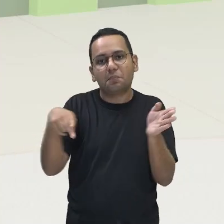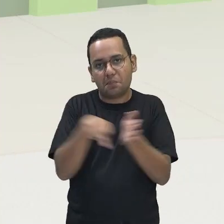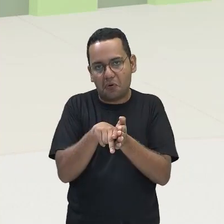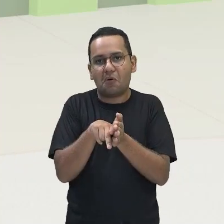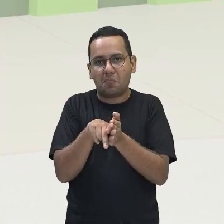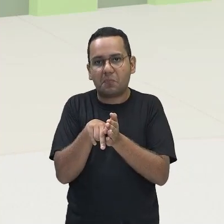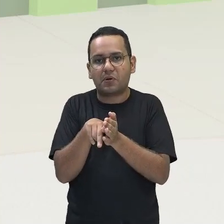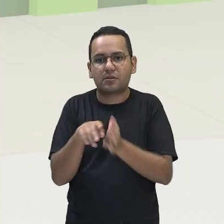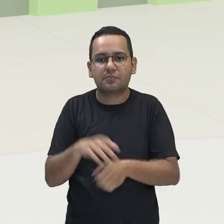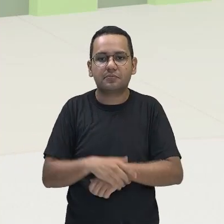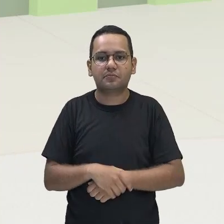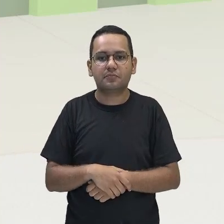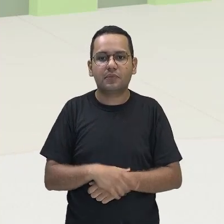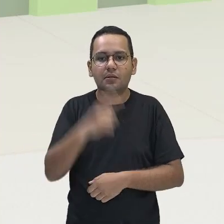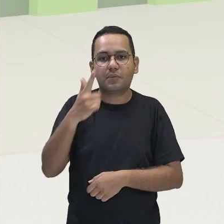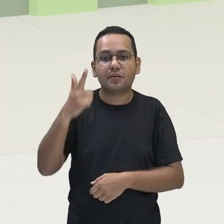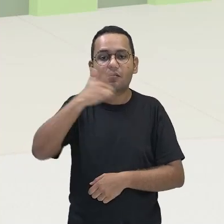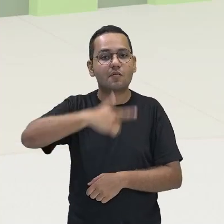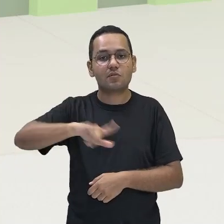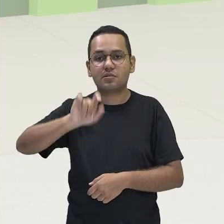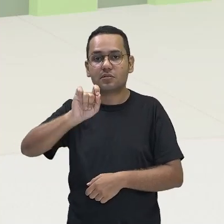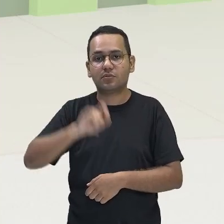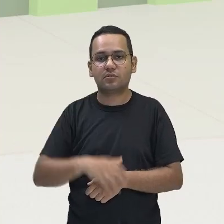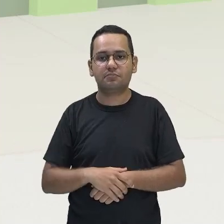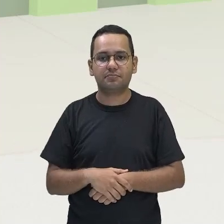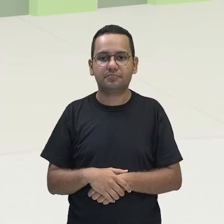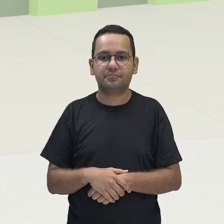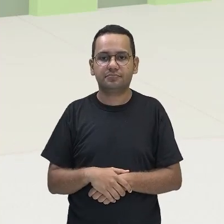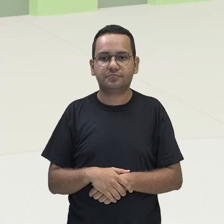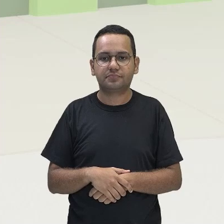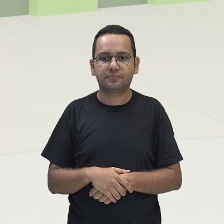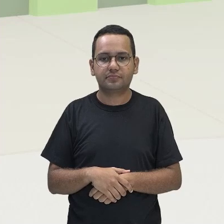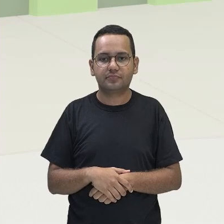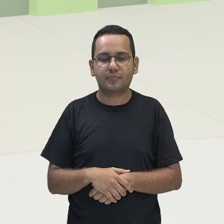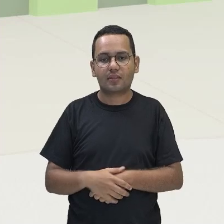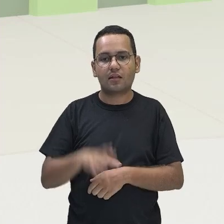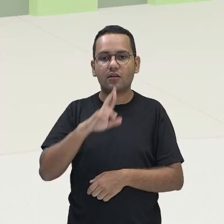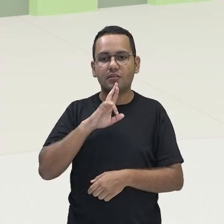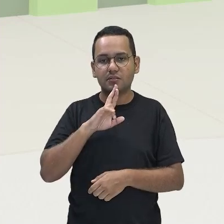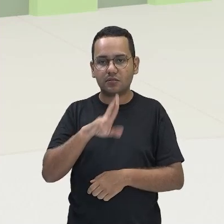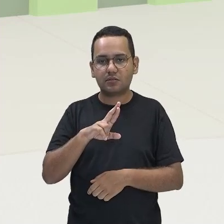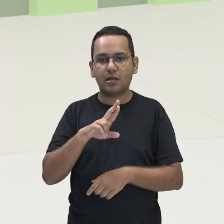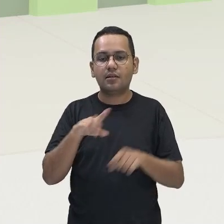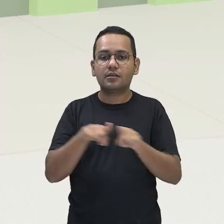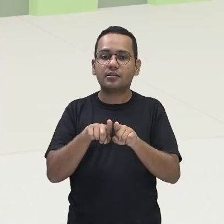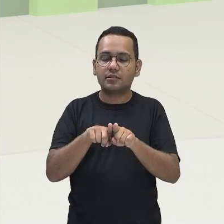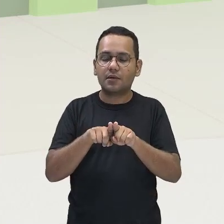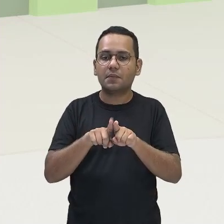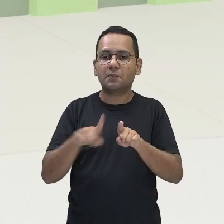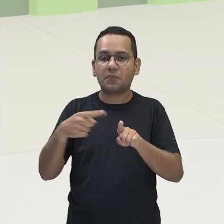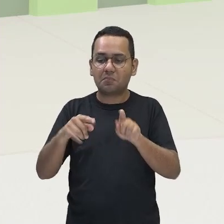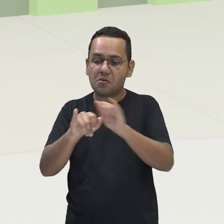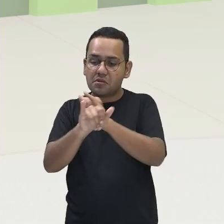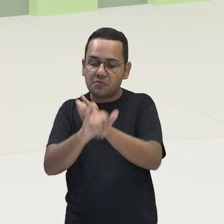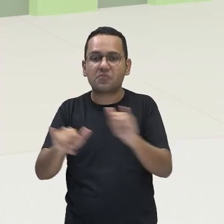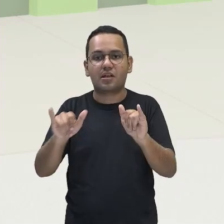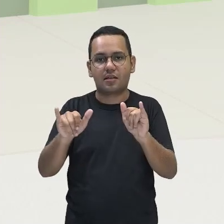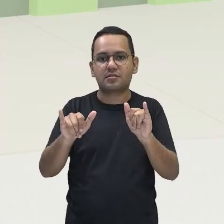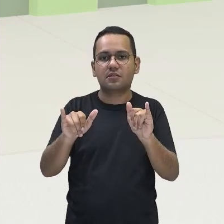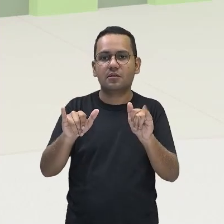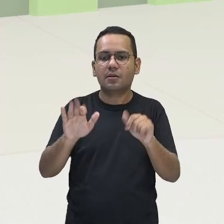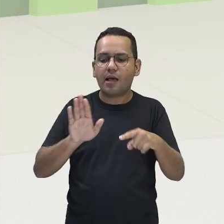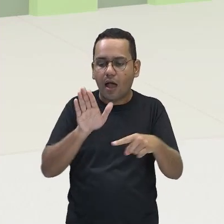para então chegarmos ali aos resultados e a divulgação da sociedade possa